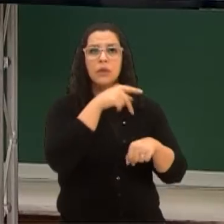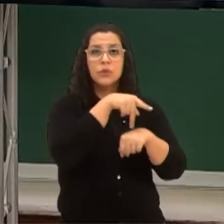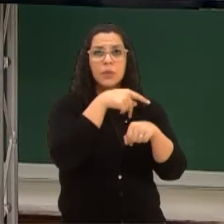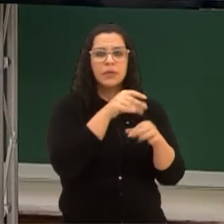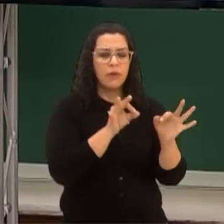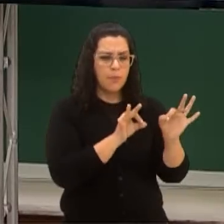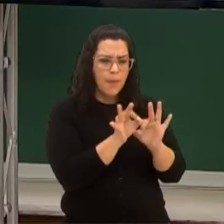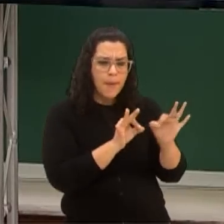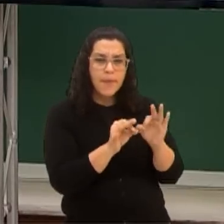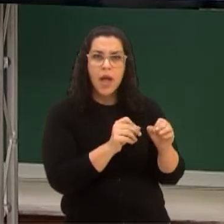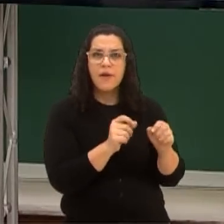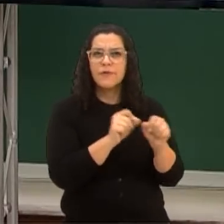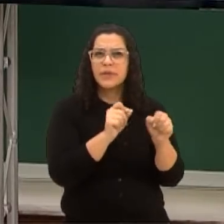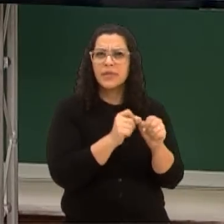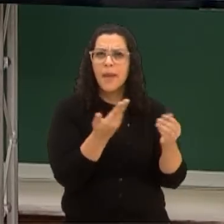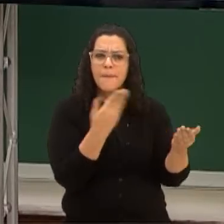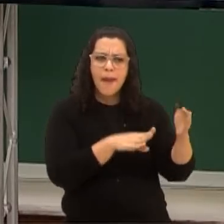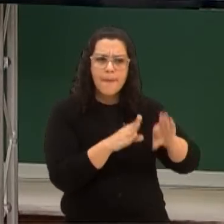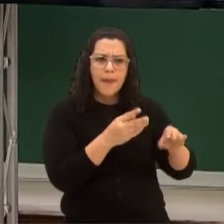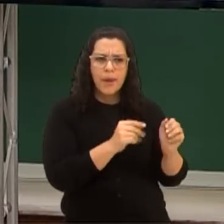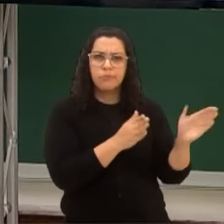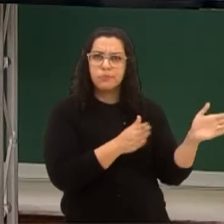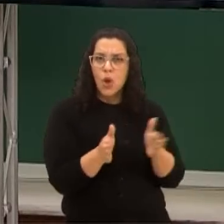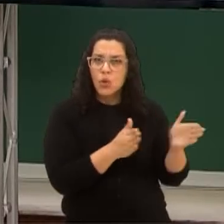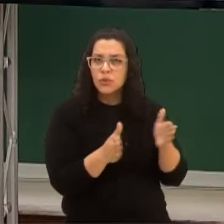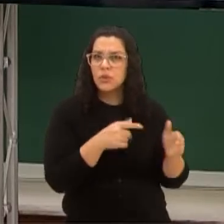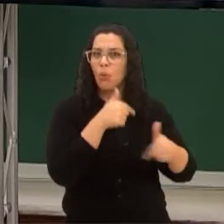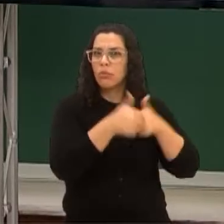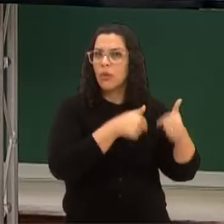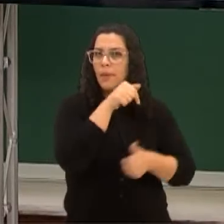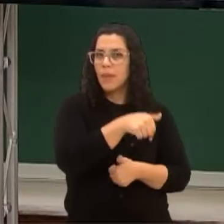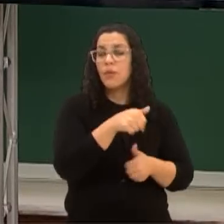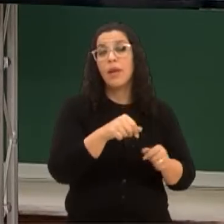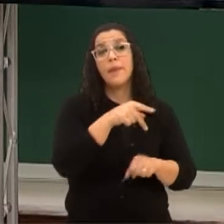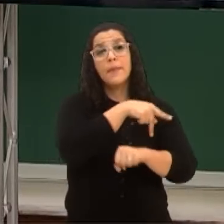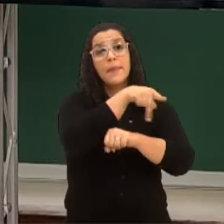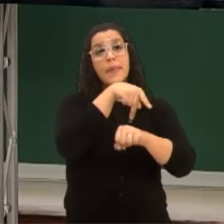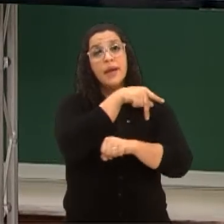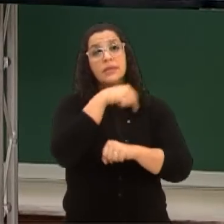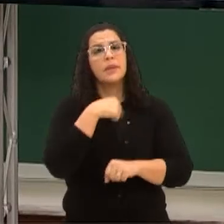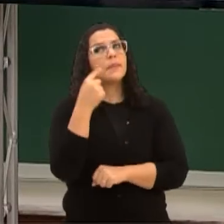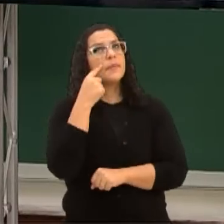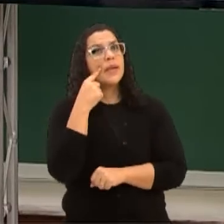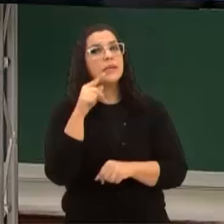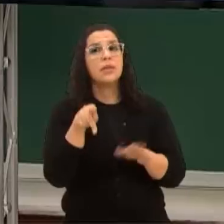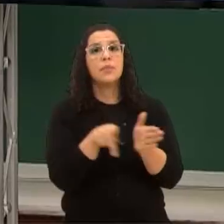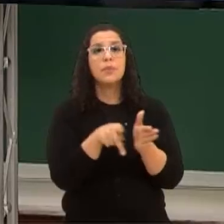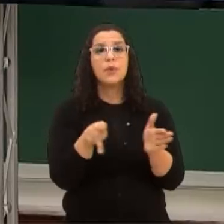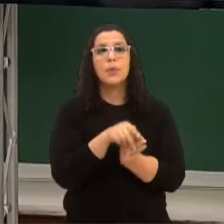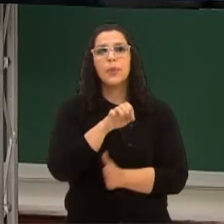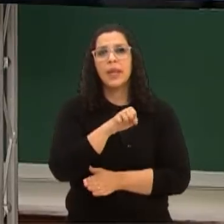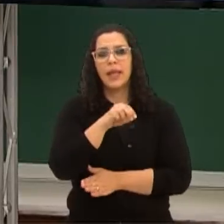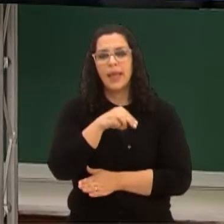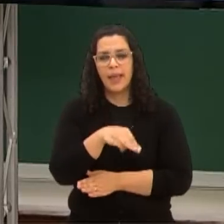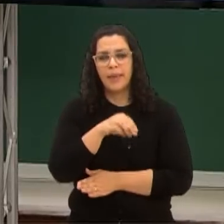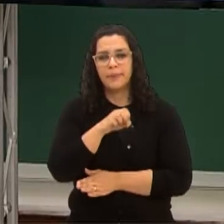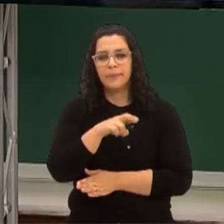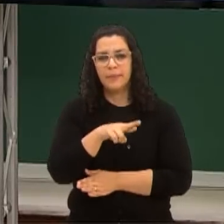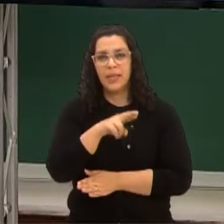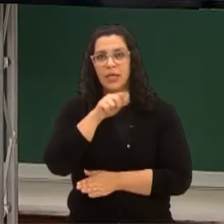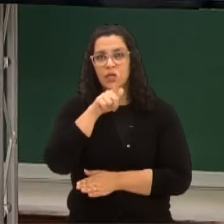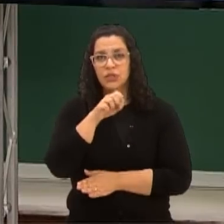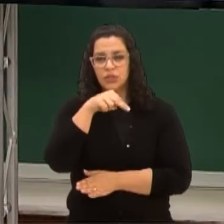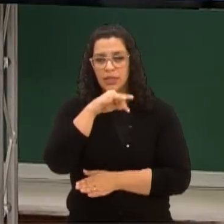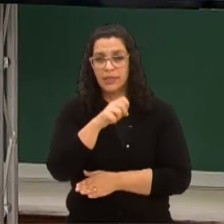necessariamente montar o produto, executar o trabalho, são os países que nós consideramos como emergentes, aqueles que